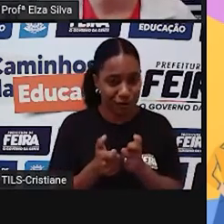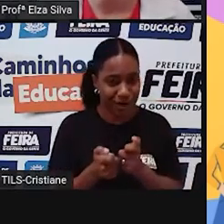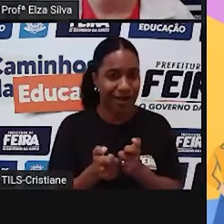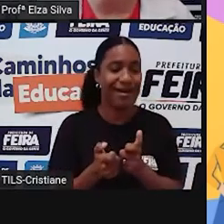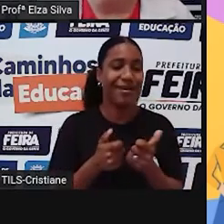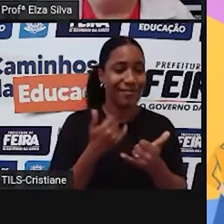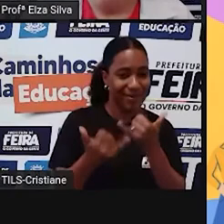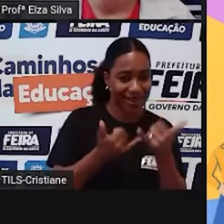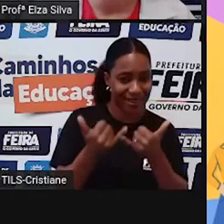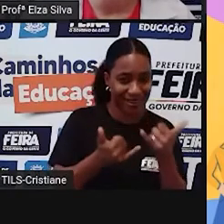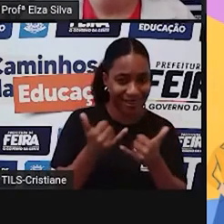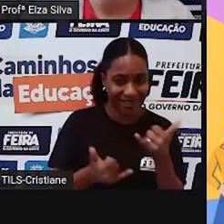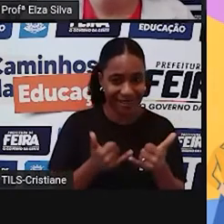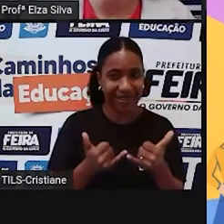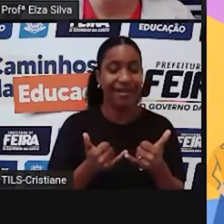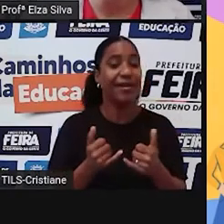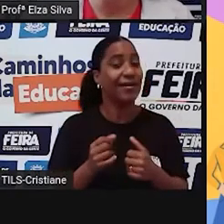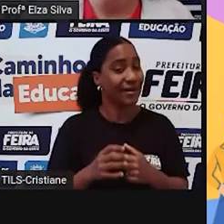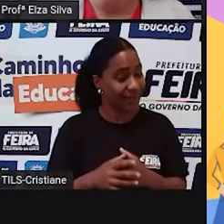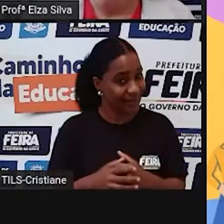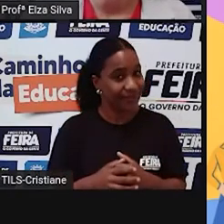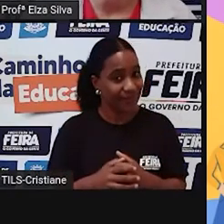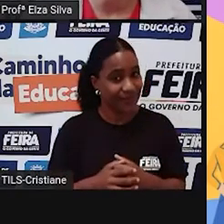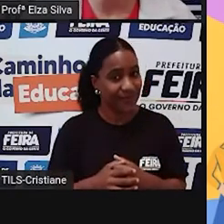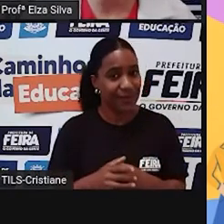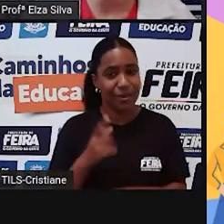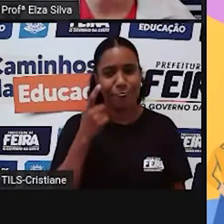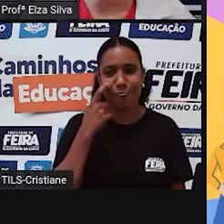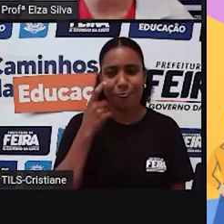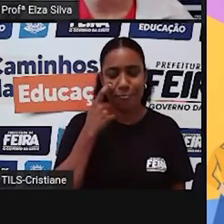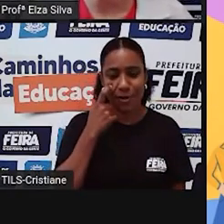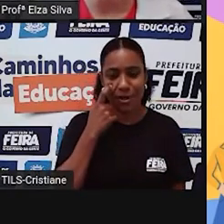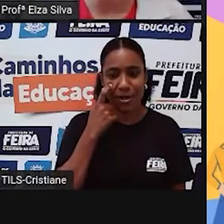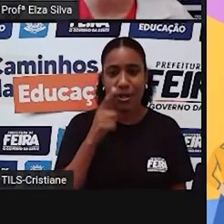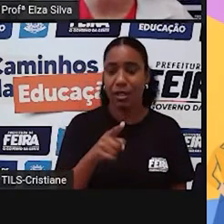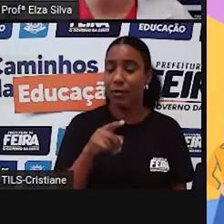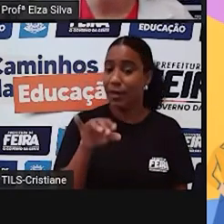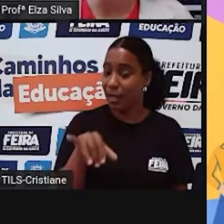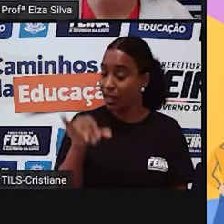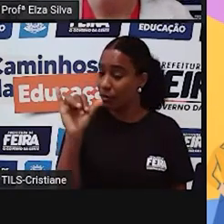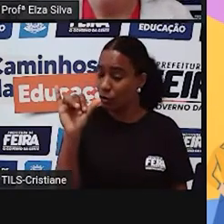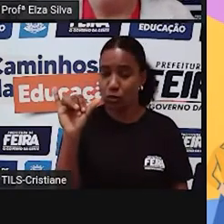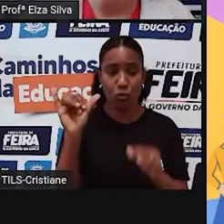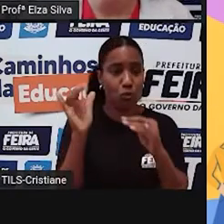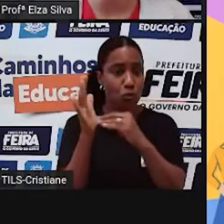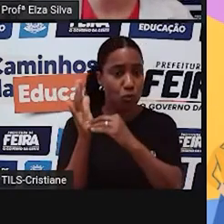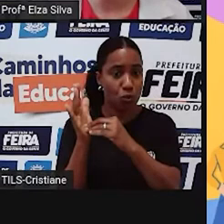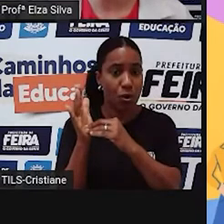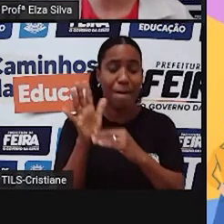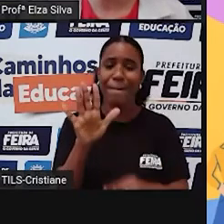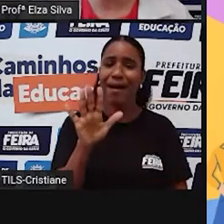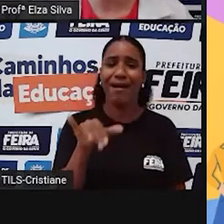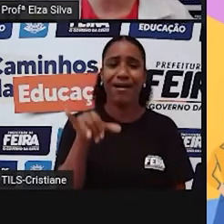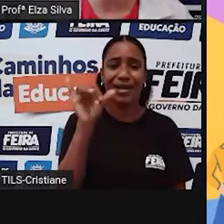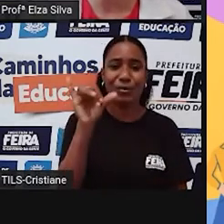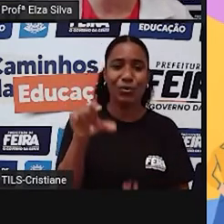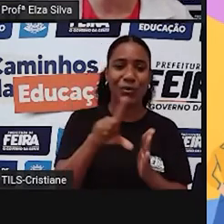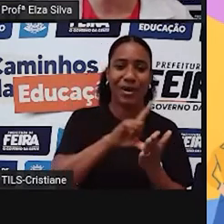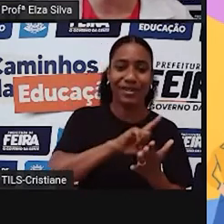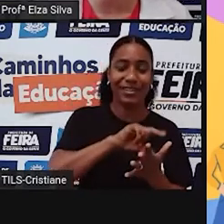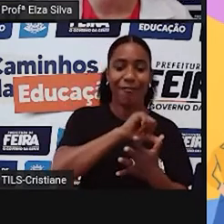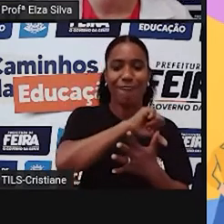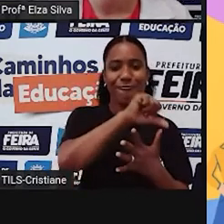brincar, play. Nestes casos, eles também terminam em Y, mas antes do Y nós temos